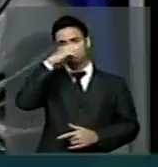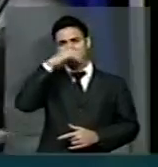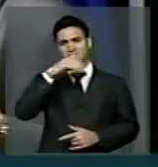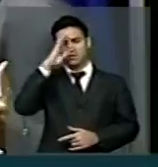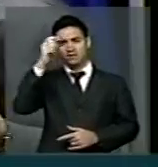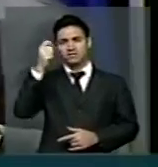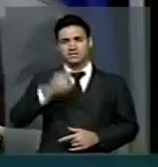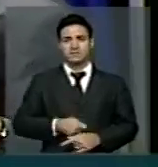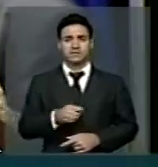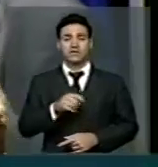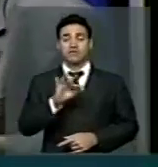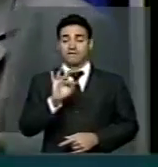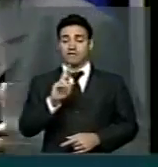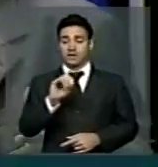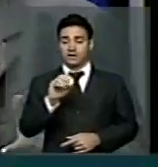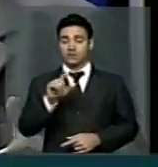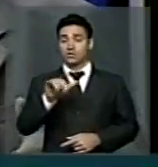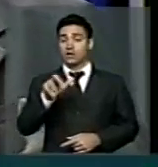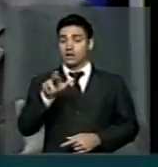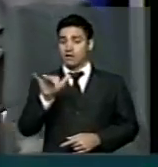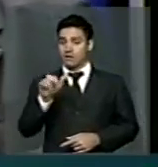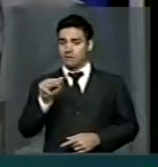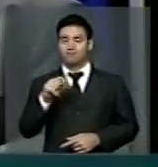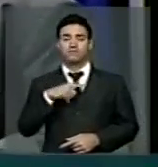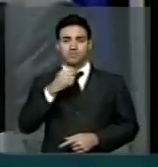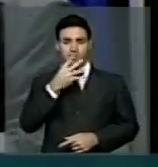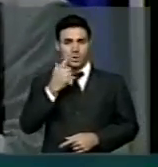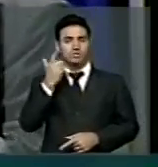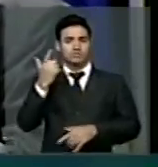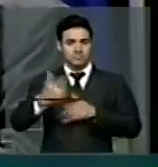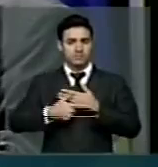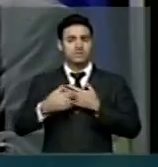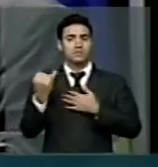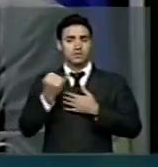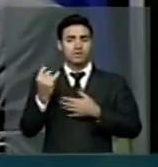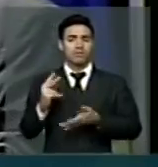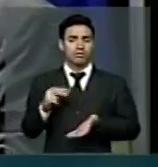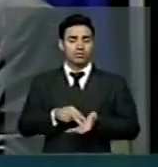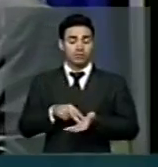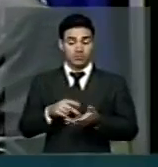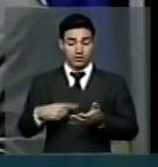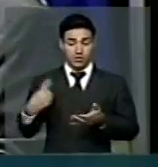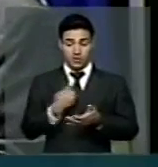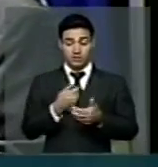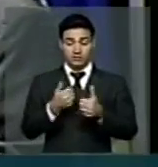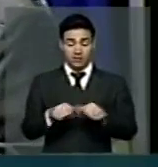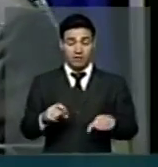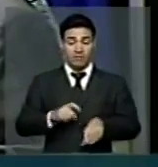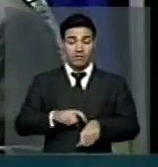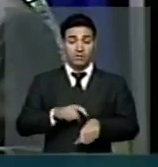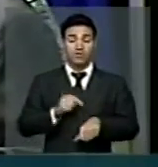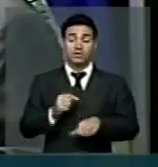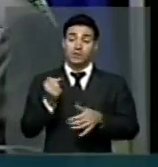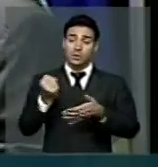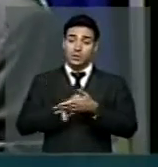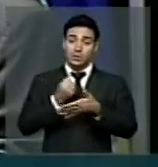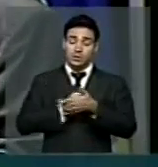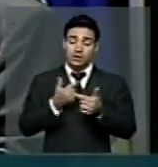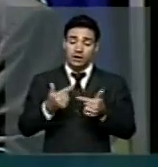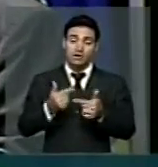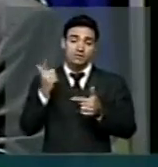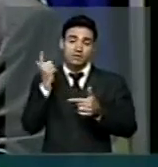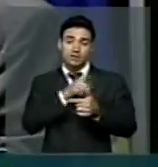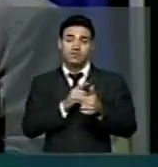Lira teve papel significativo. Nós estávamos, no momento, lutando pela legalização do Partido